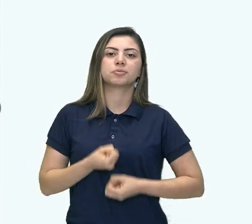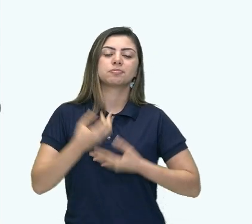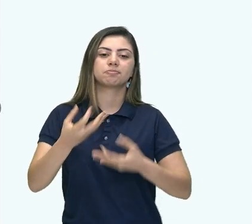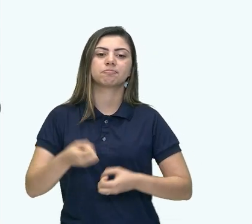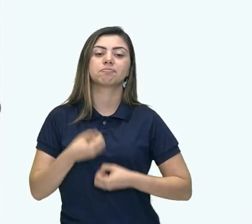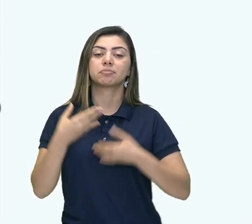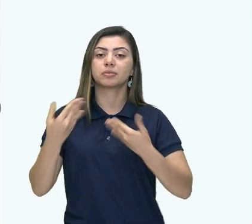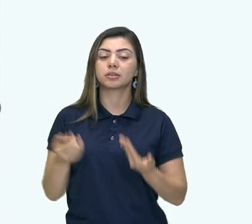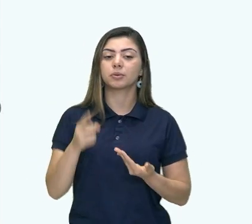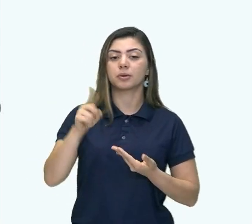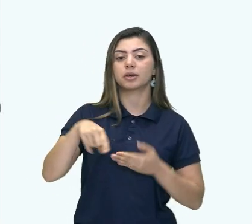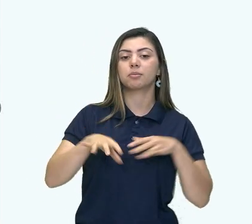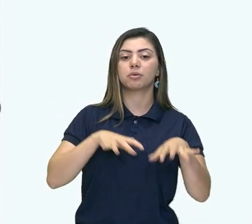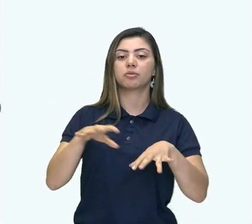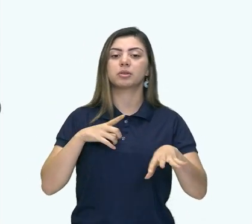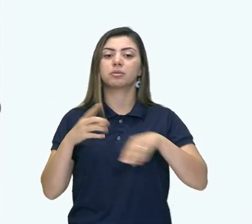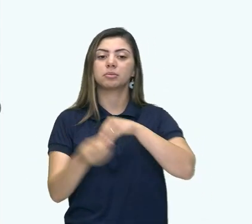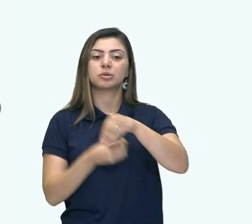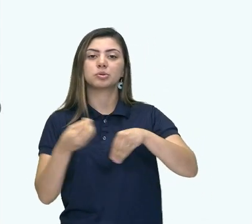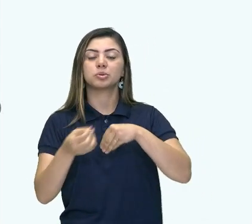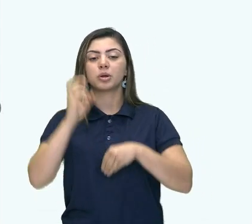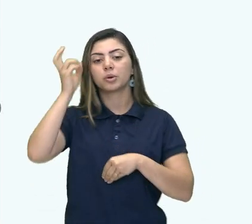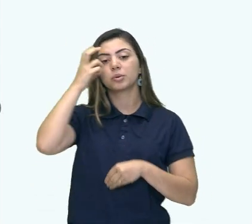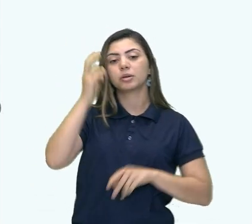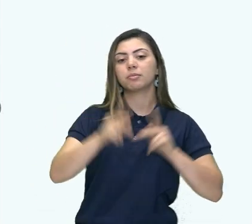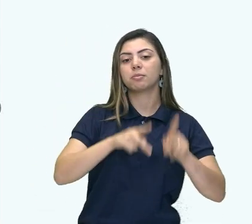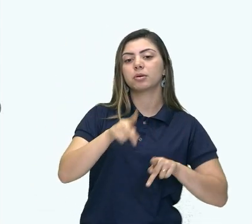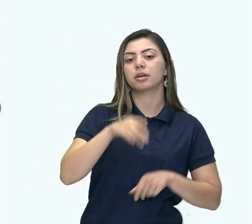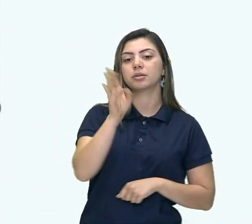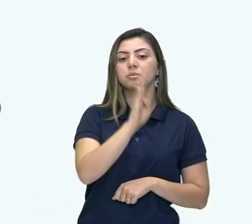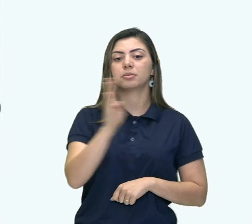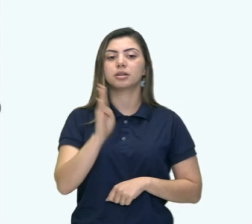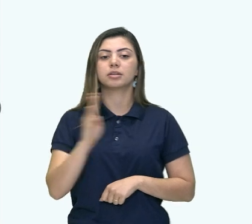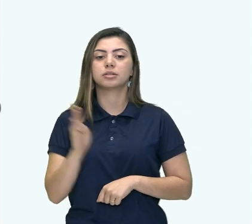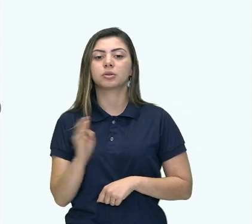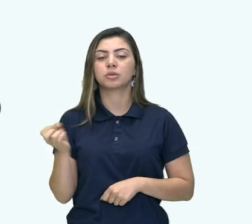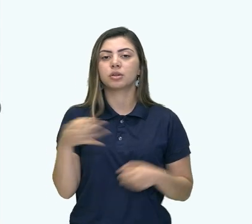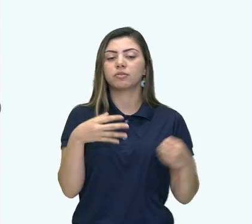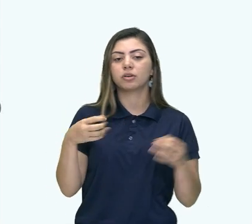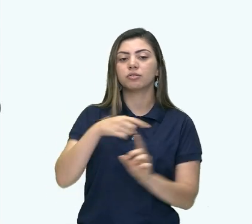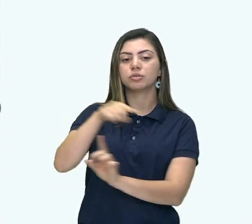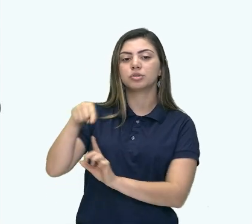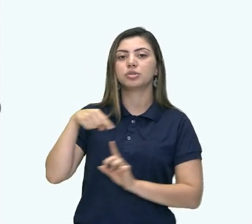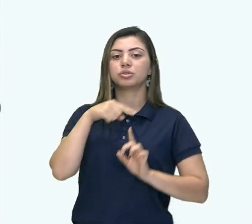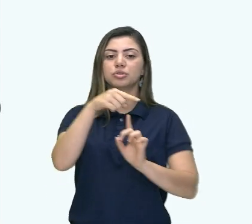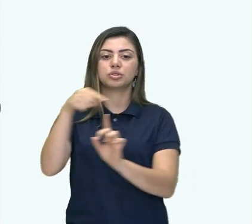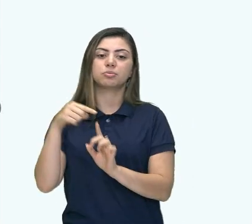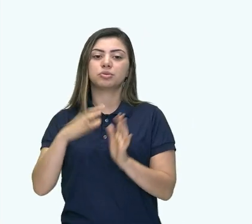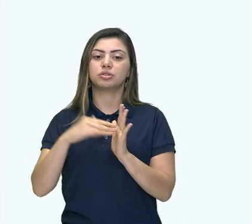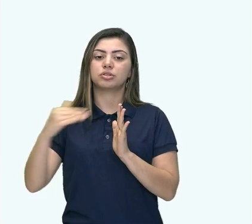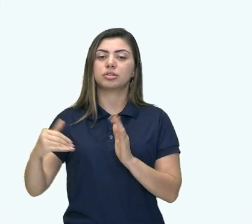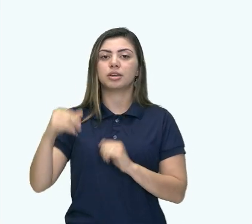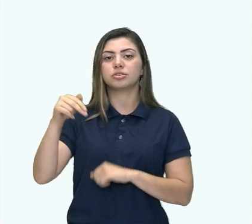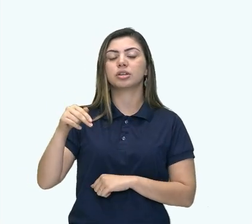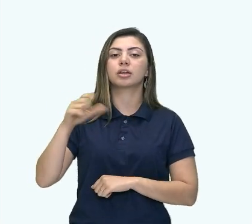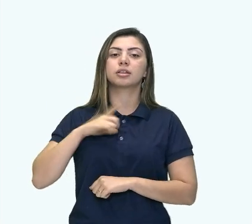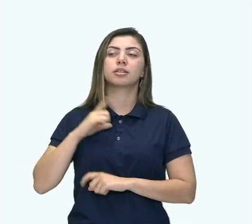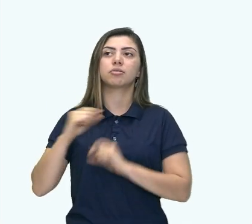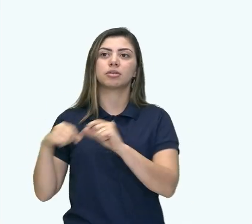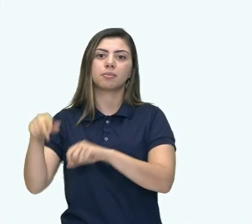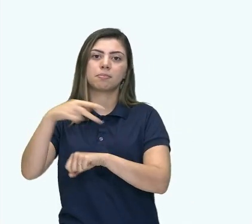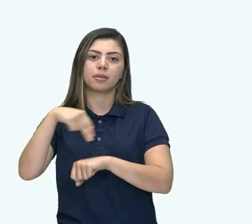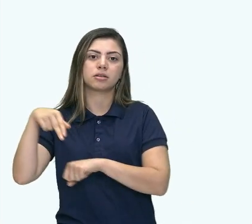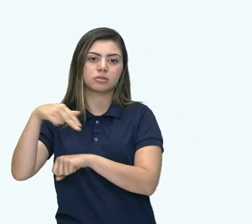tropicalismo misturava elementos da cultura popular brasileira com inovações estéticas internacionais, como o pop art e o rock.